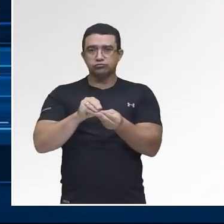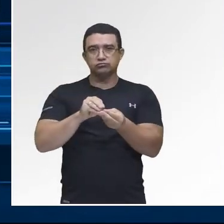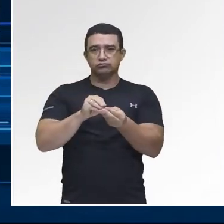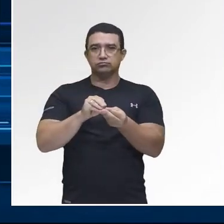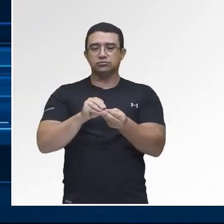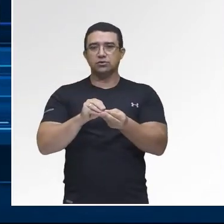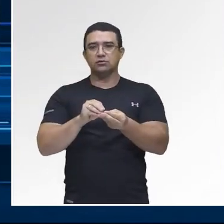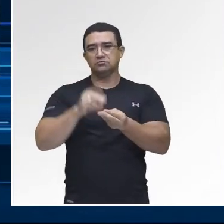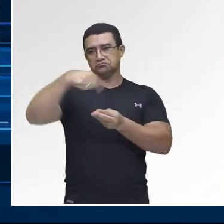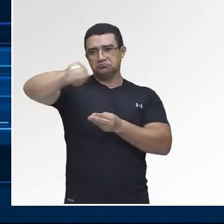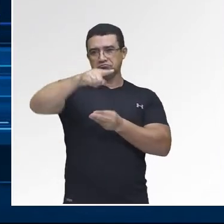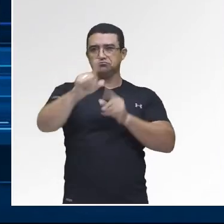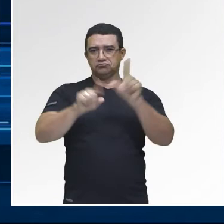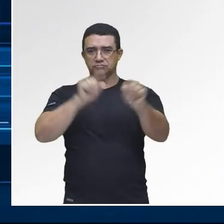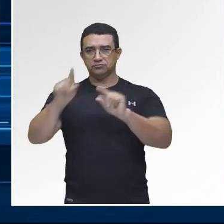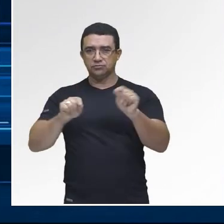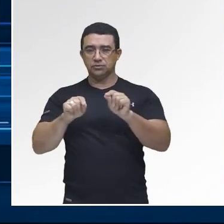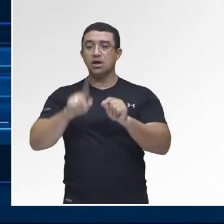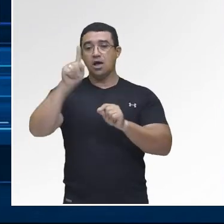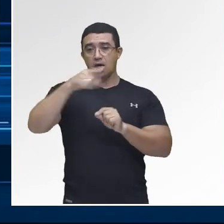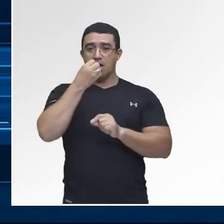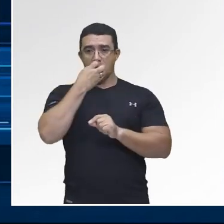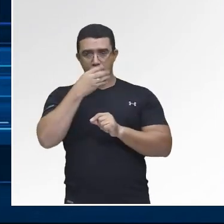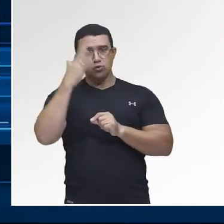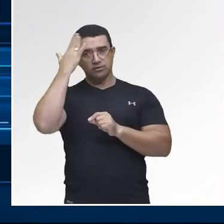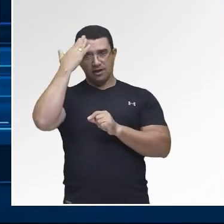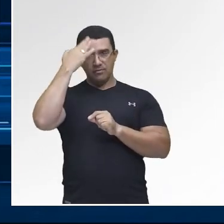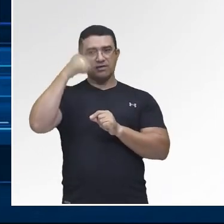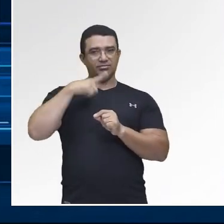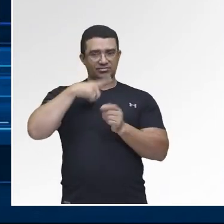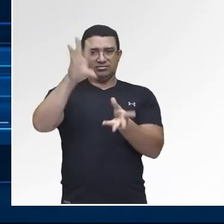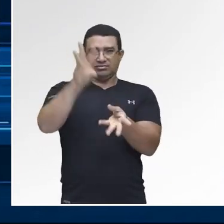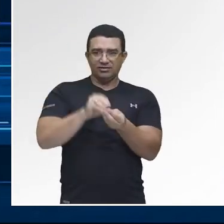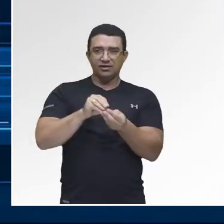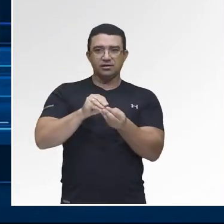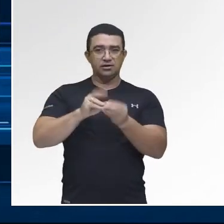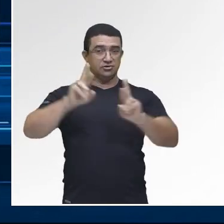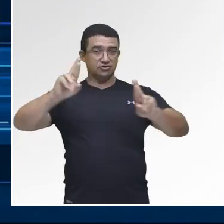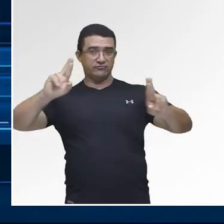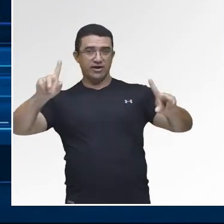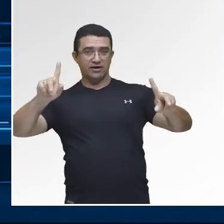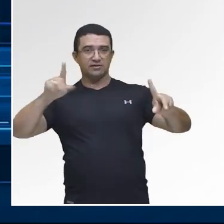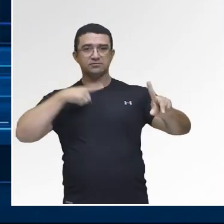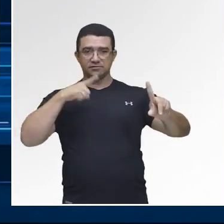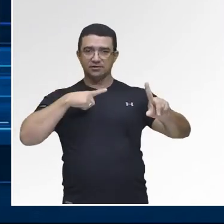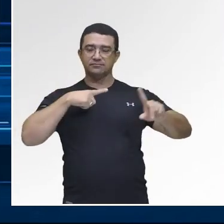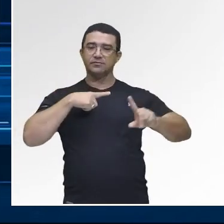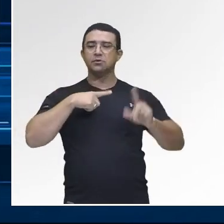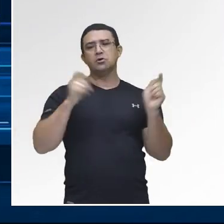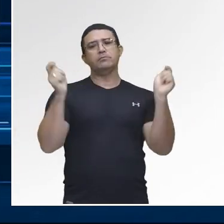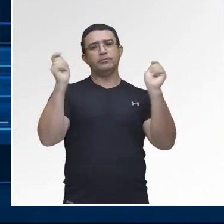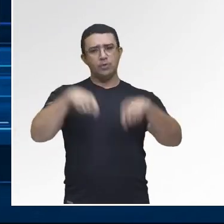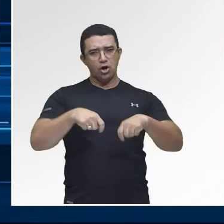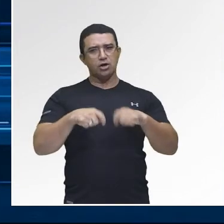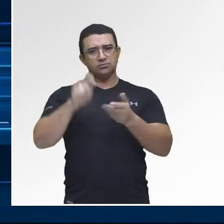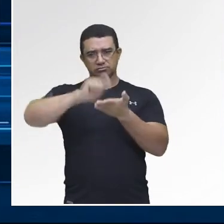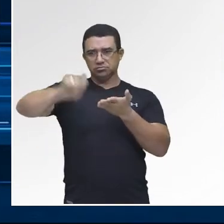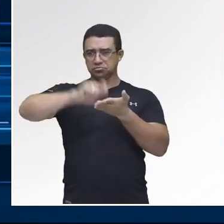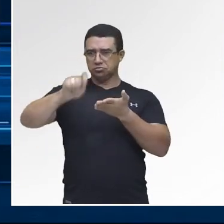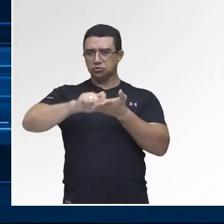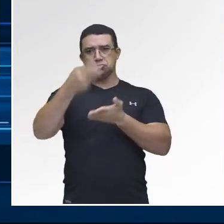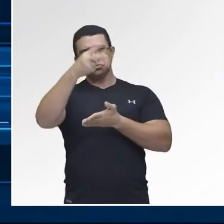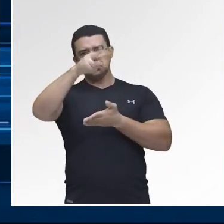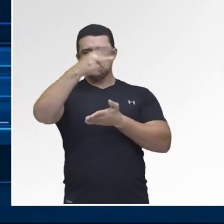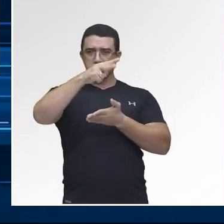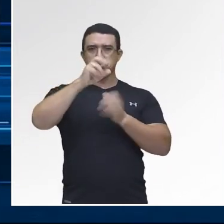a critério de cada um. Mas é bom saber que existe essa diferença, né? essa possibilidade, na verdade. Have